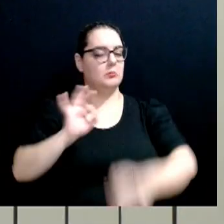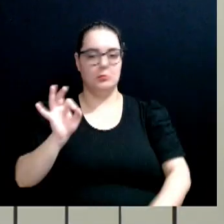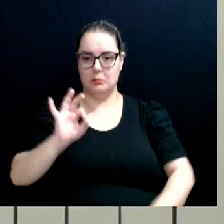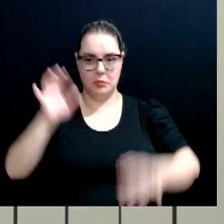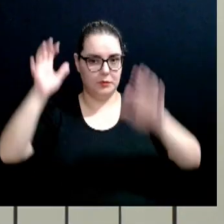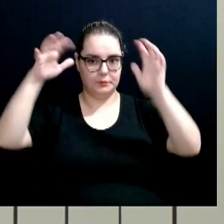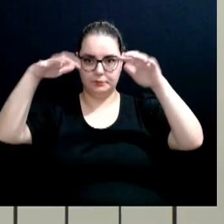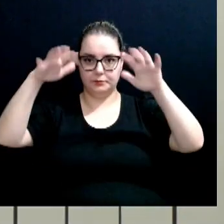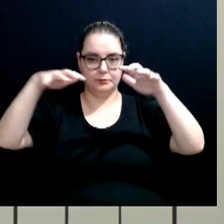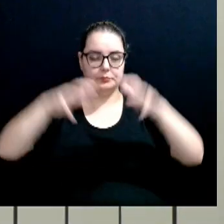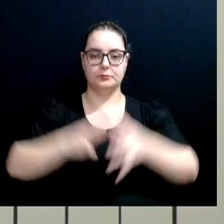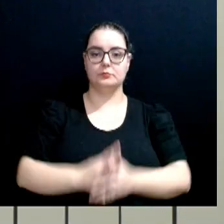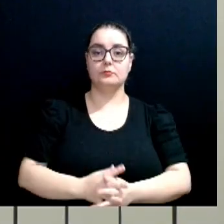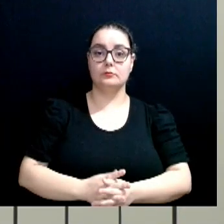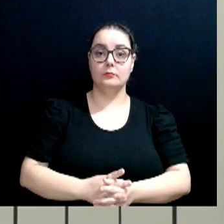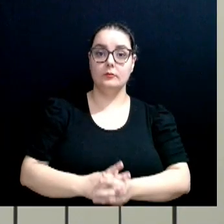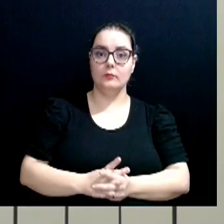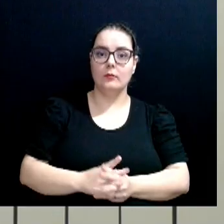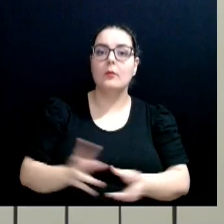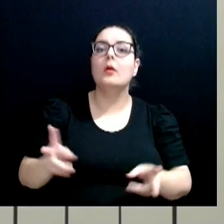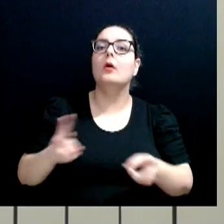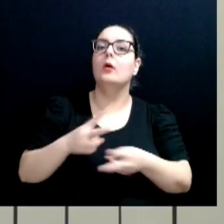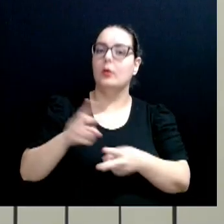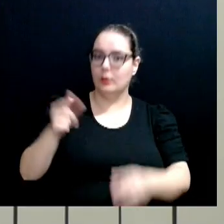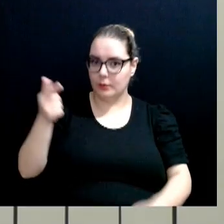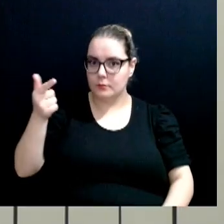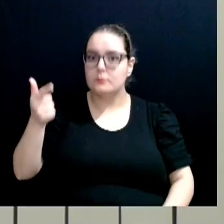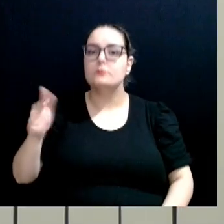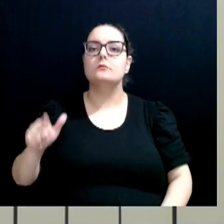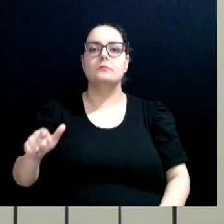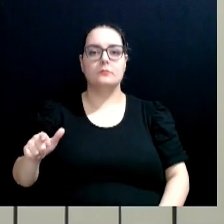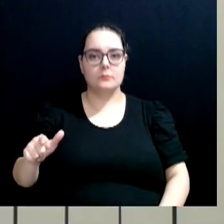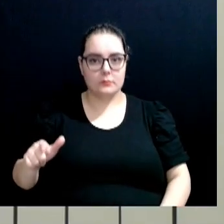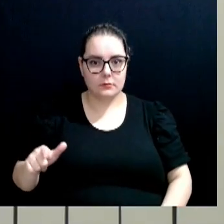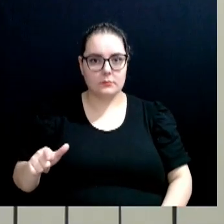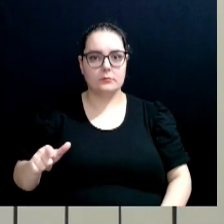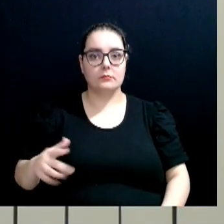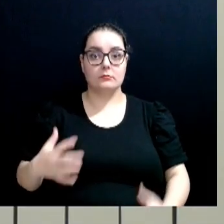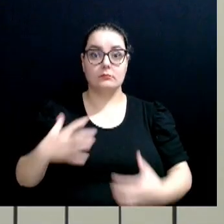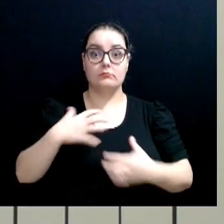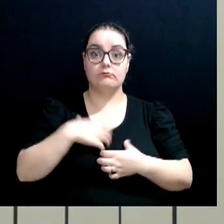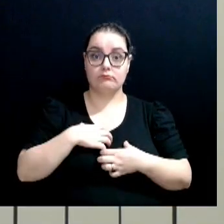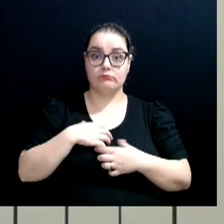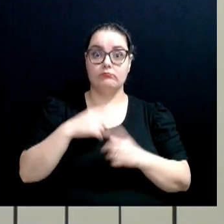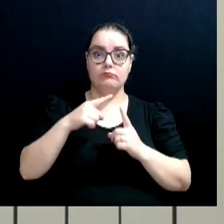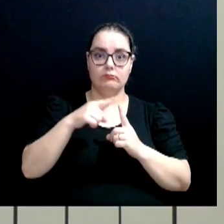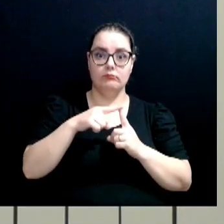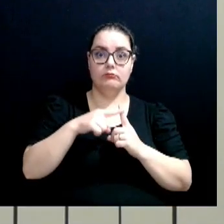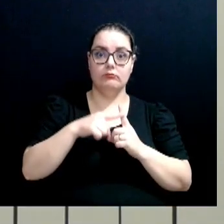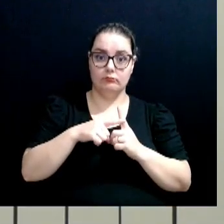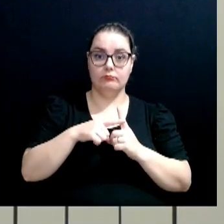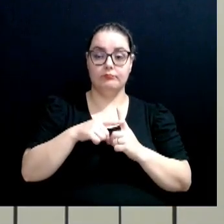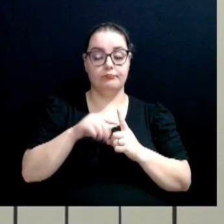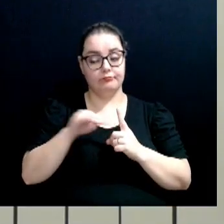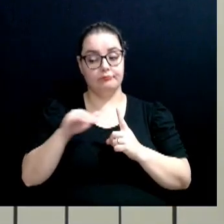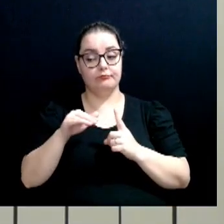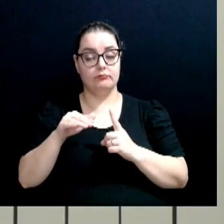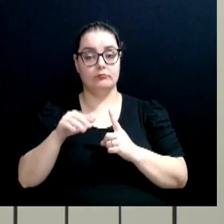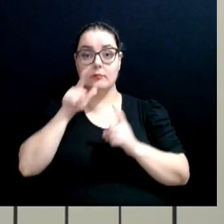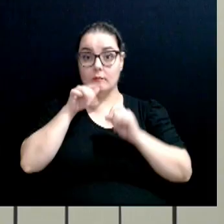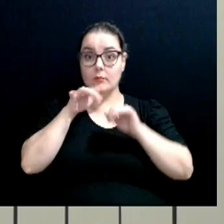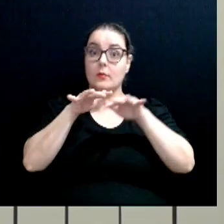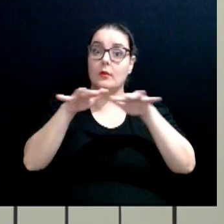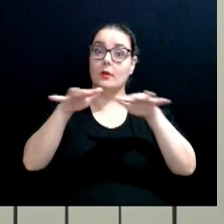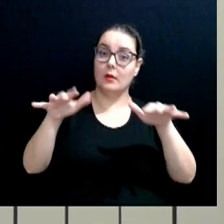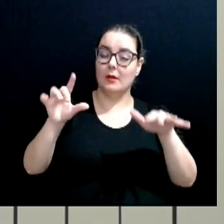O vento segue presente, viu, que não deixa a sensação térmica subir. A umidade relativa do ar está